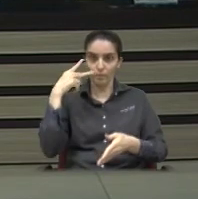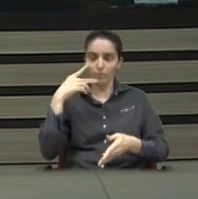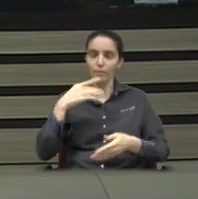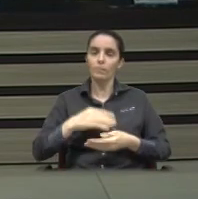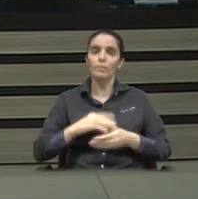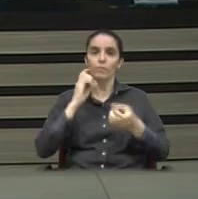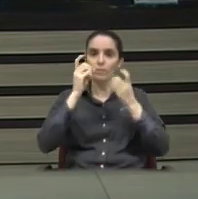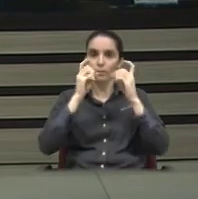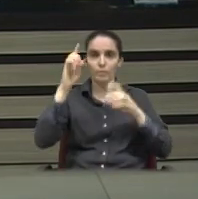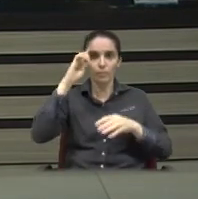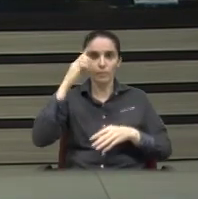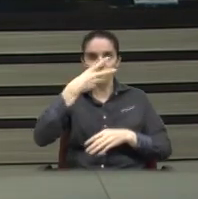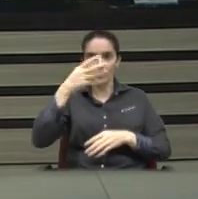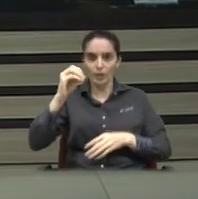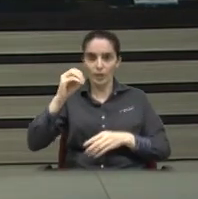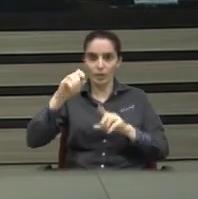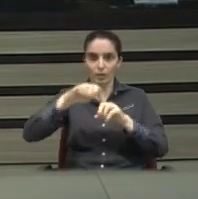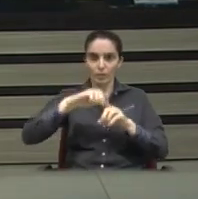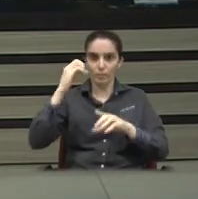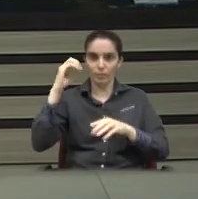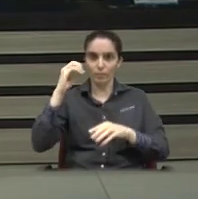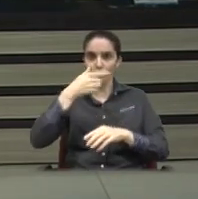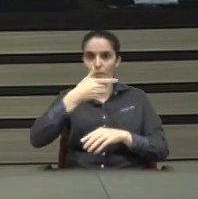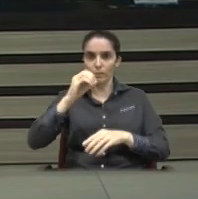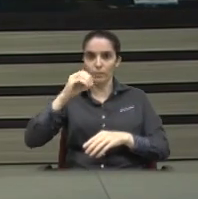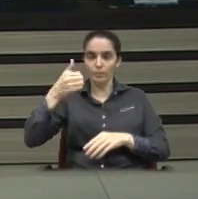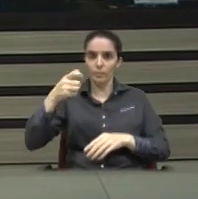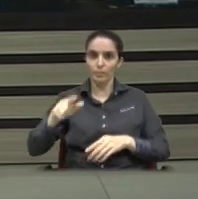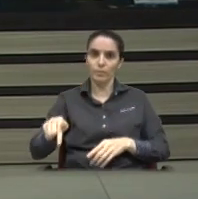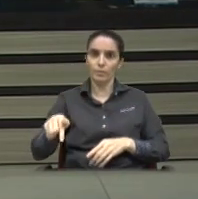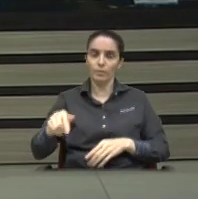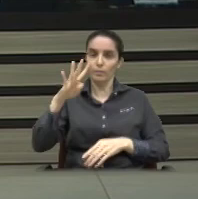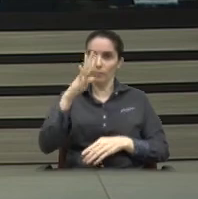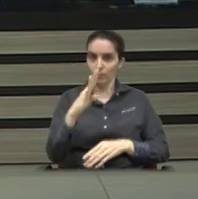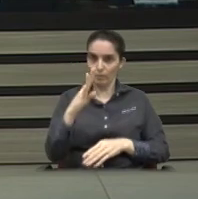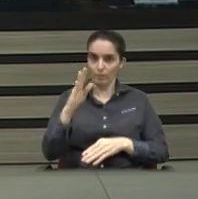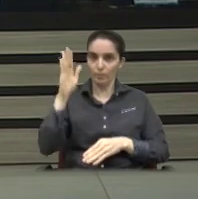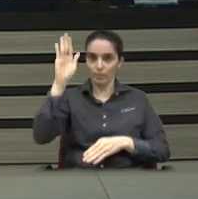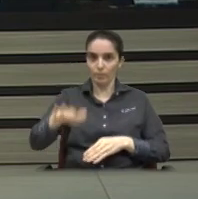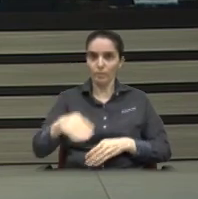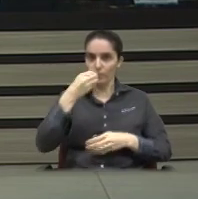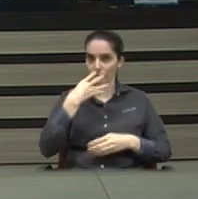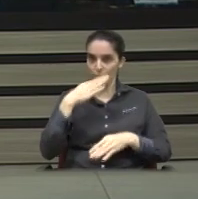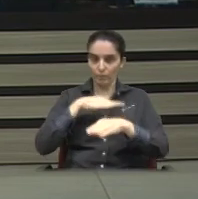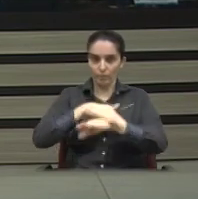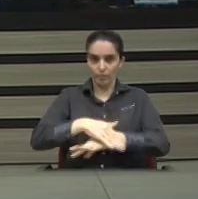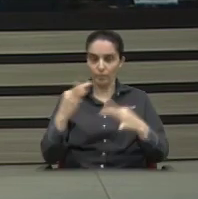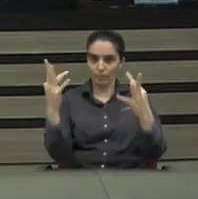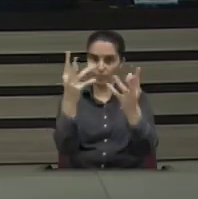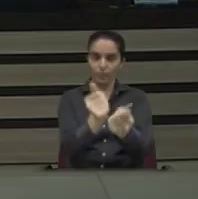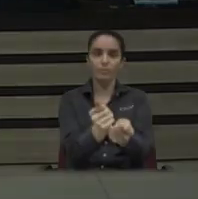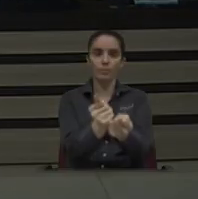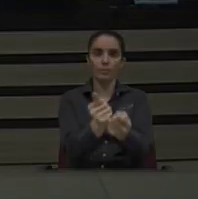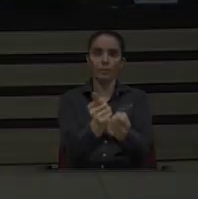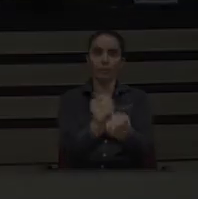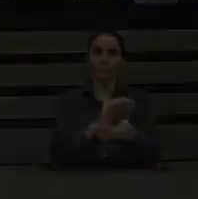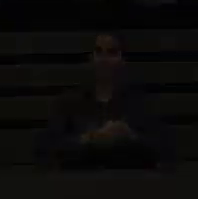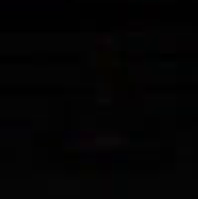ser realizada dia 30 de outubro de 2017, às 4 da tarde. Uma boa noite a todos e a todas.